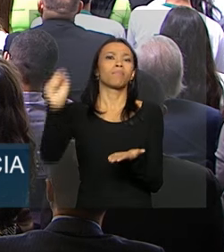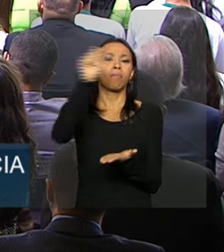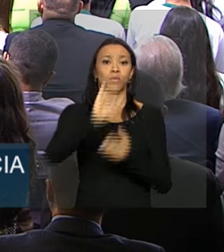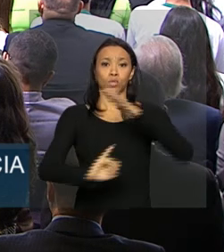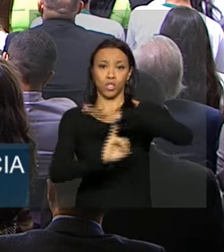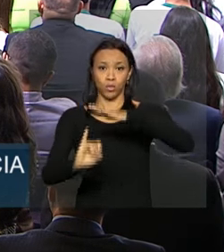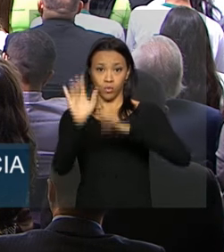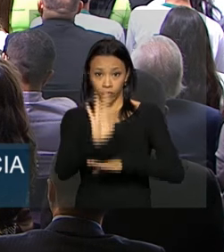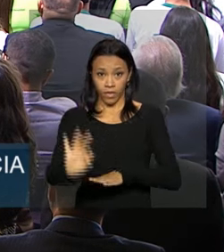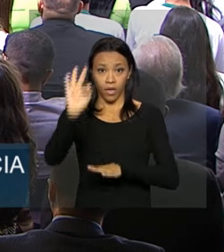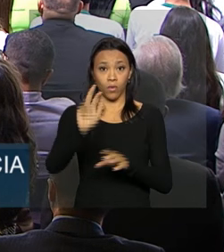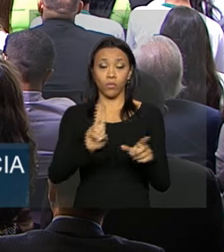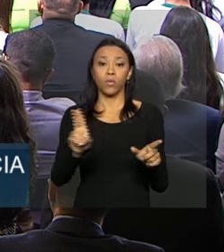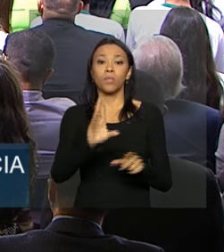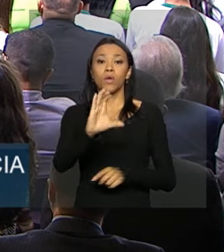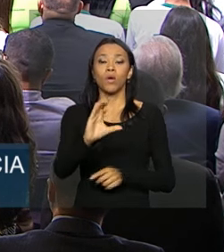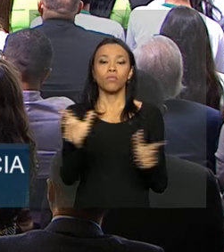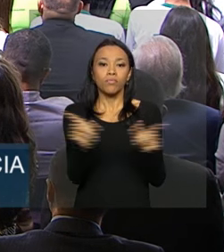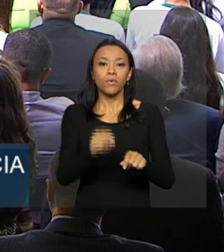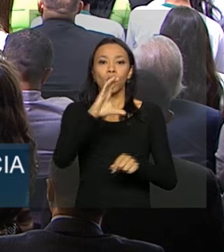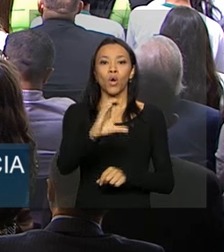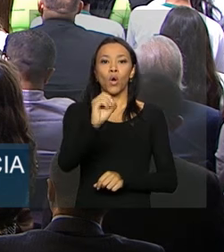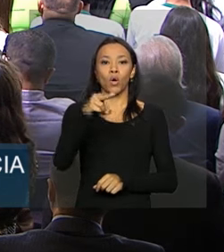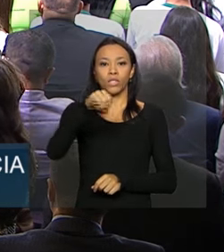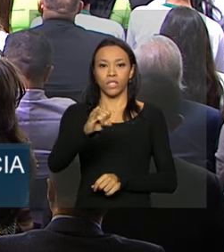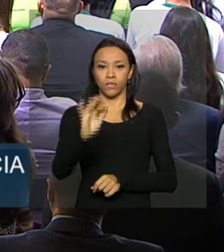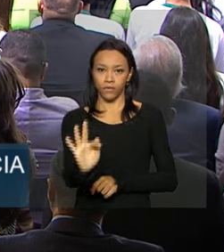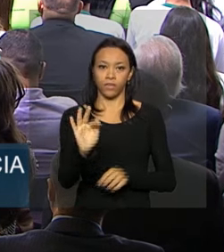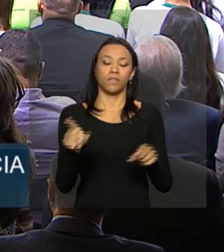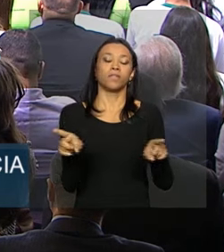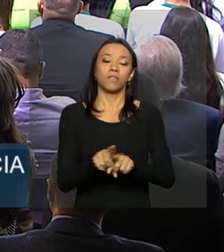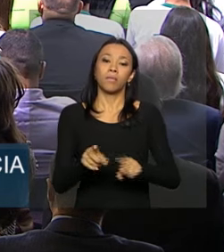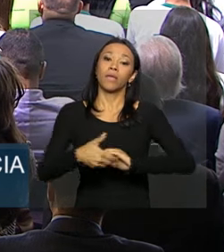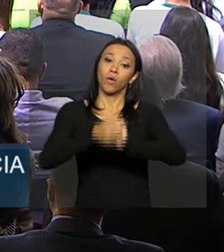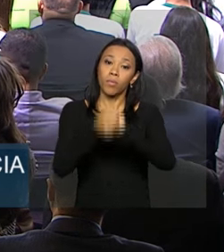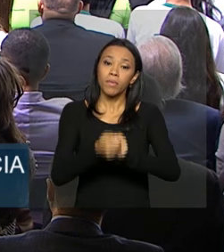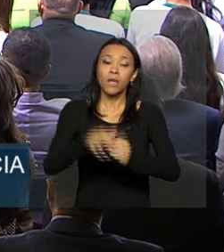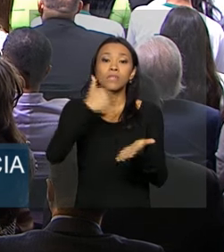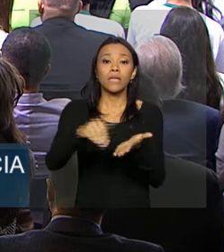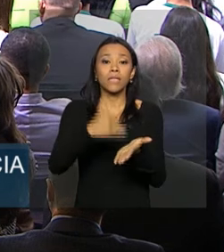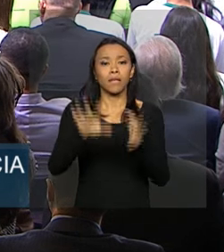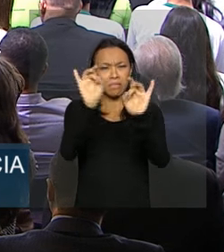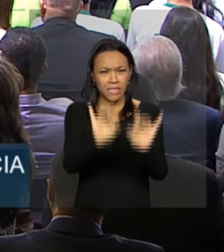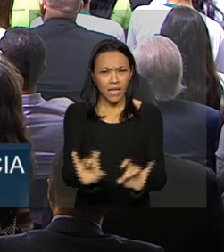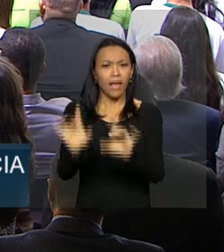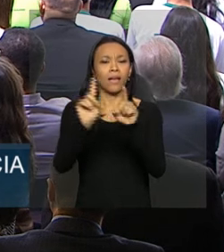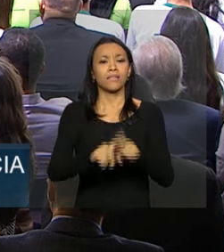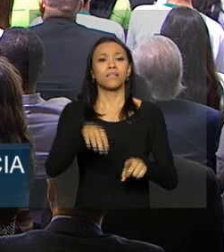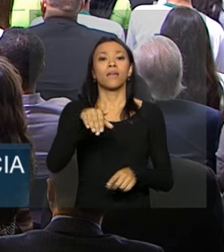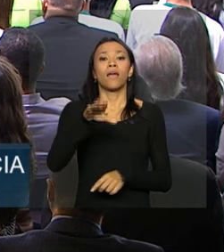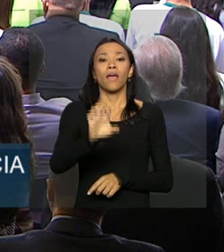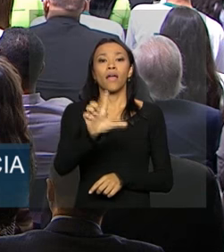Educação, CONIFE, Marcelo Bender Machado. Queria cumprimentar os secretários especiais,